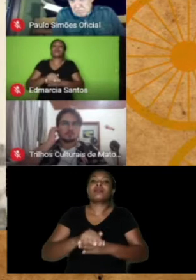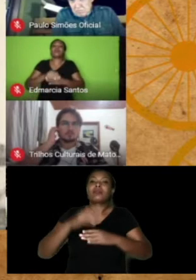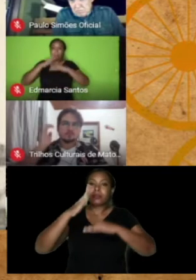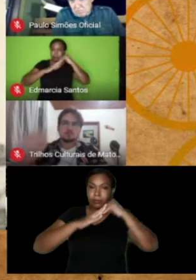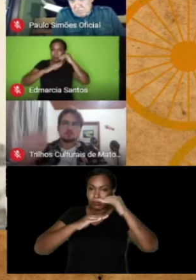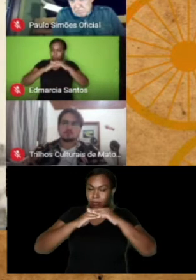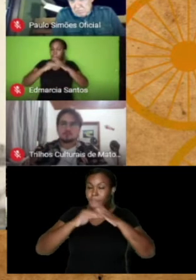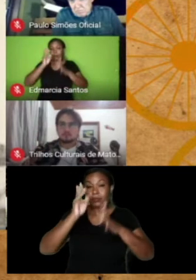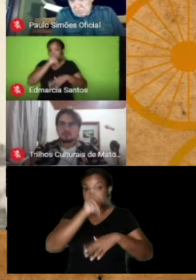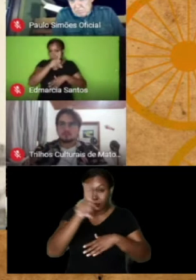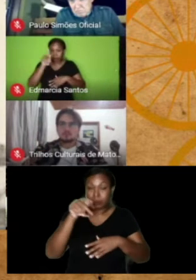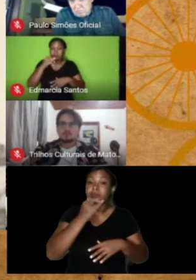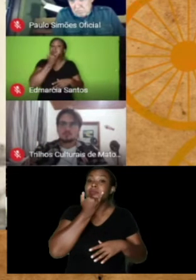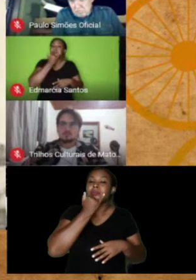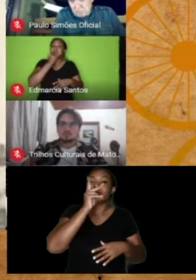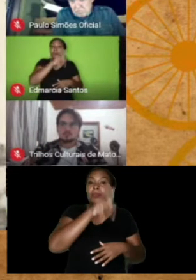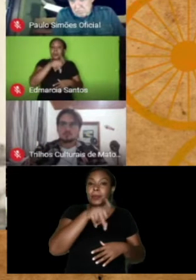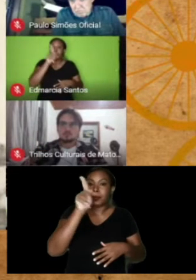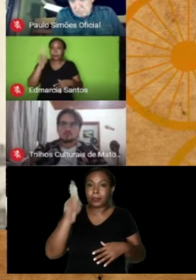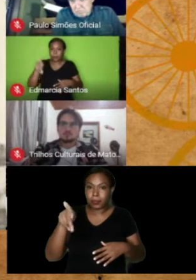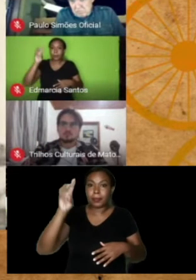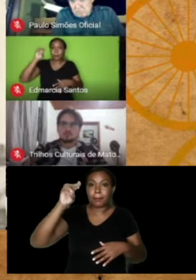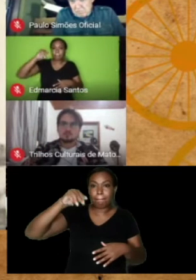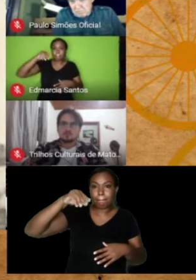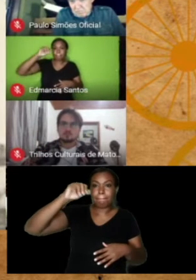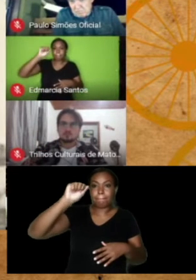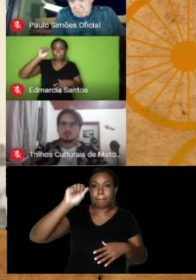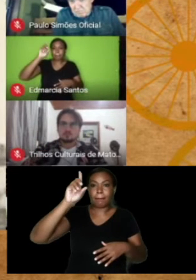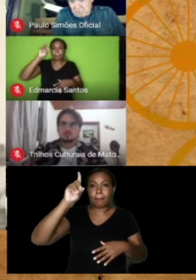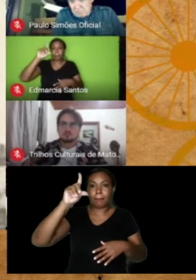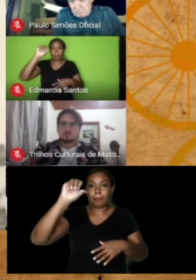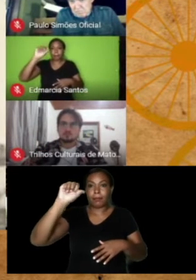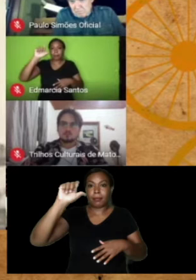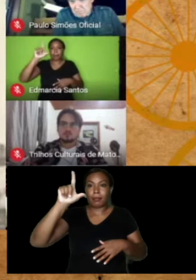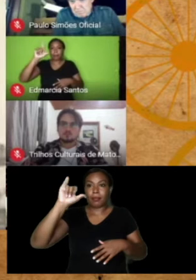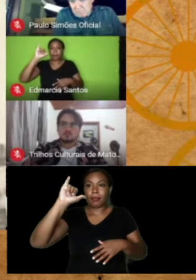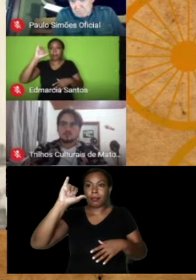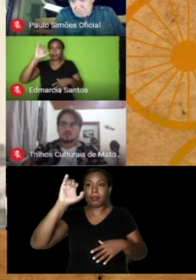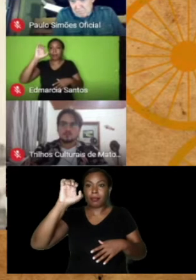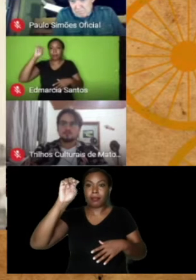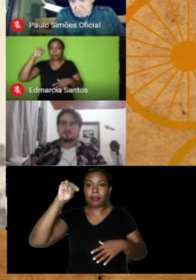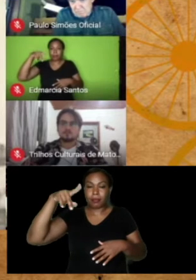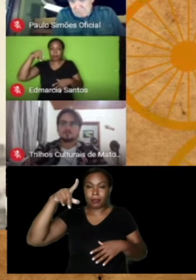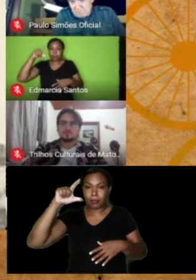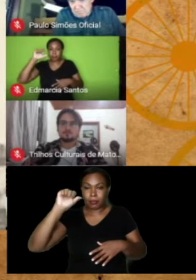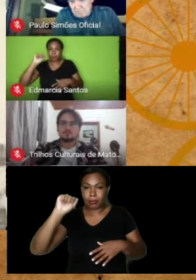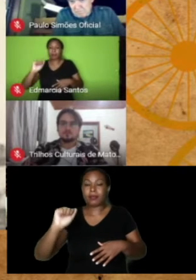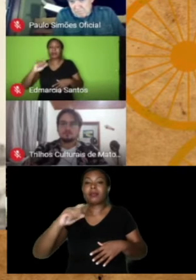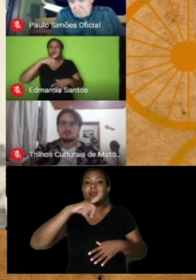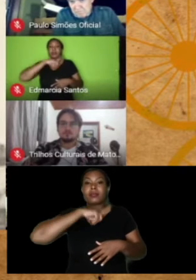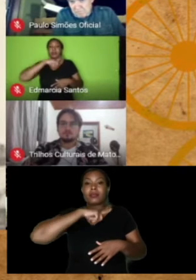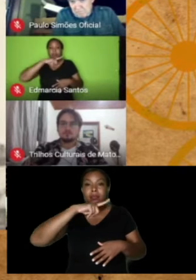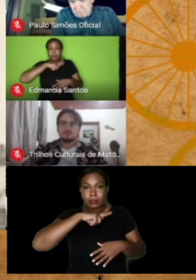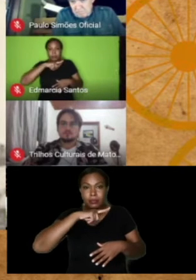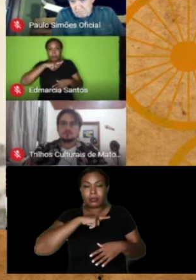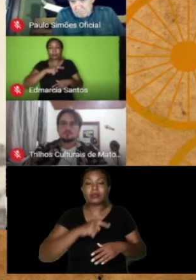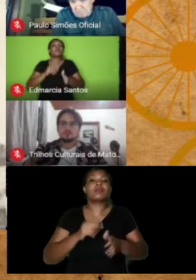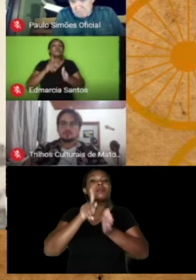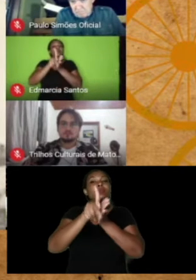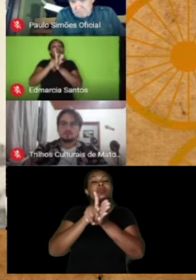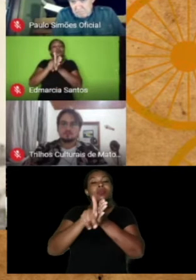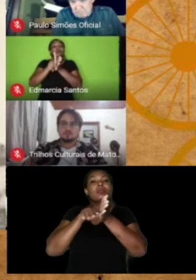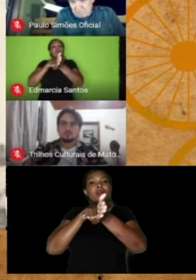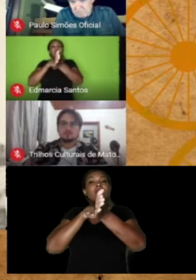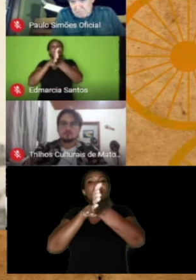coisa muito importante, né? A capacidade que se tem da ferrovia de carga, né? Hoje,